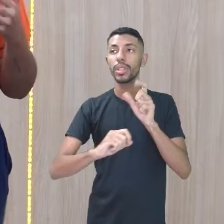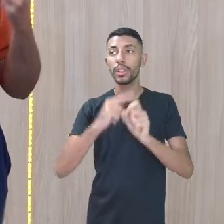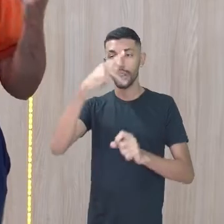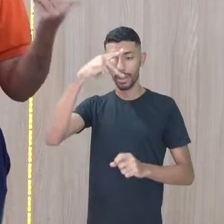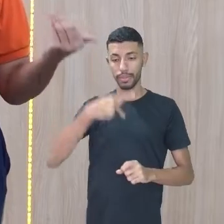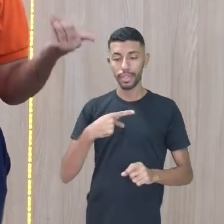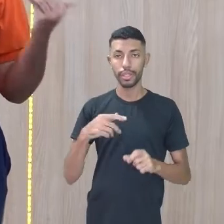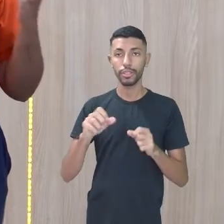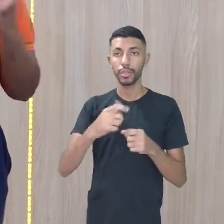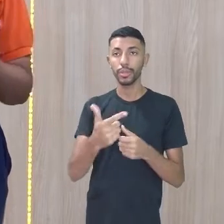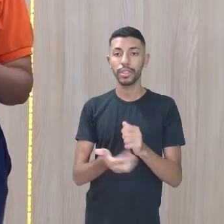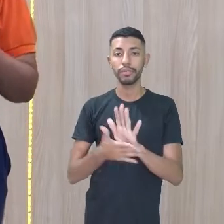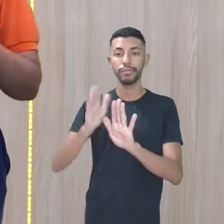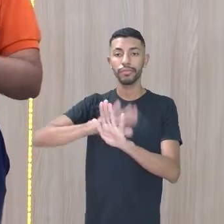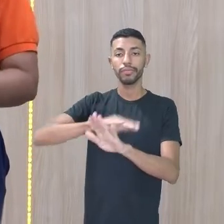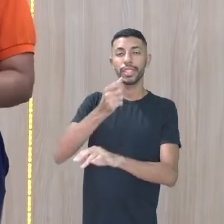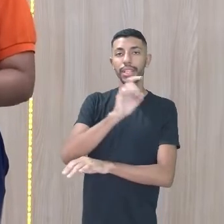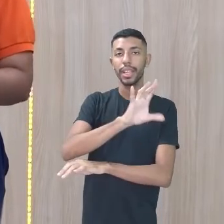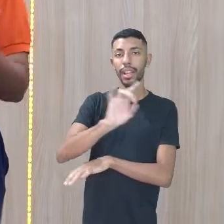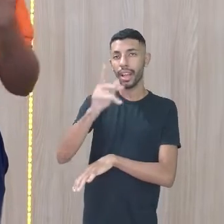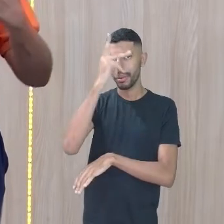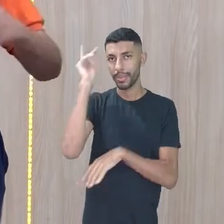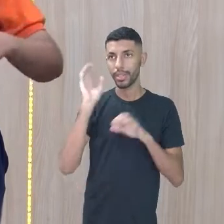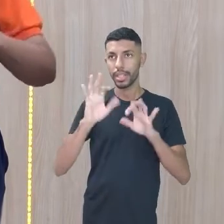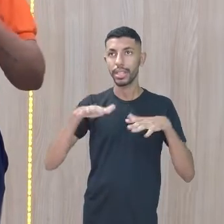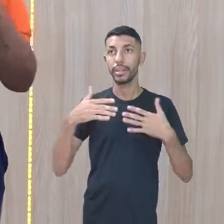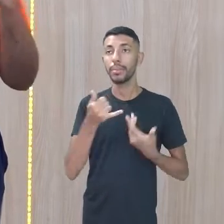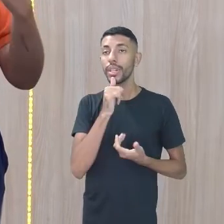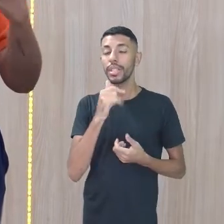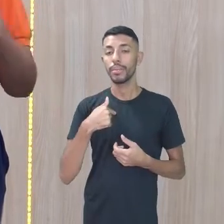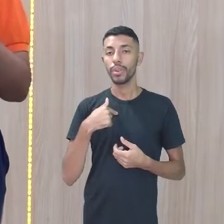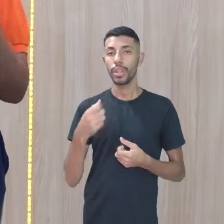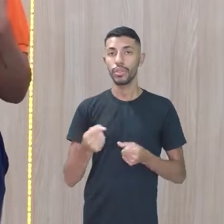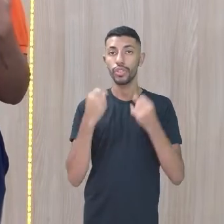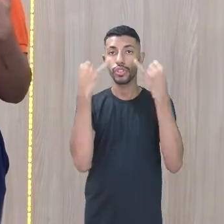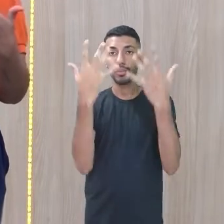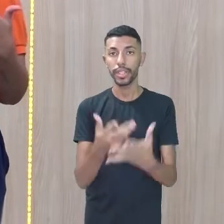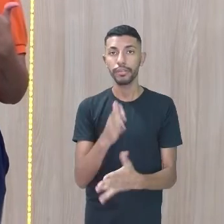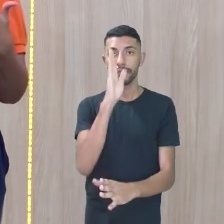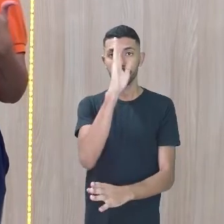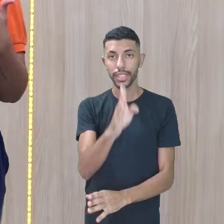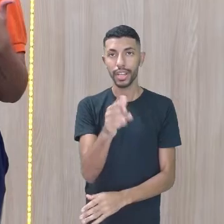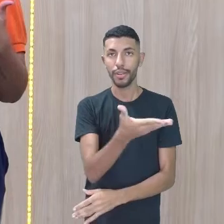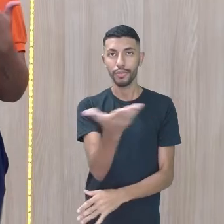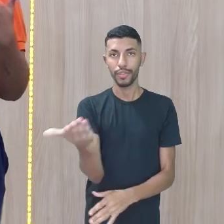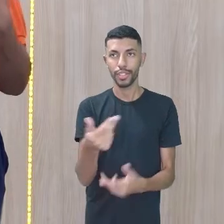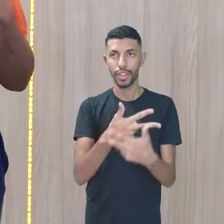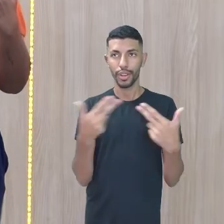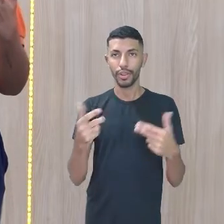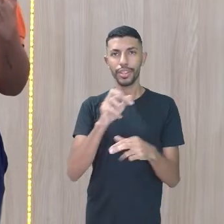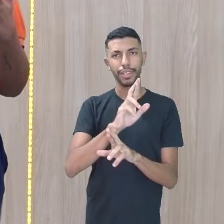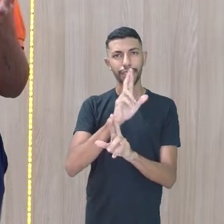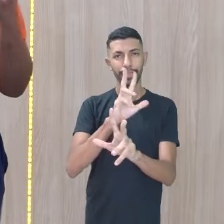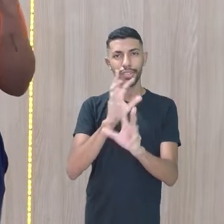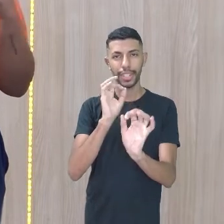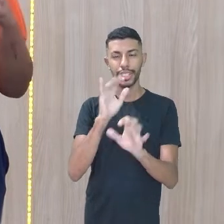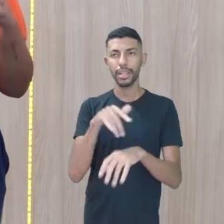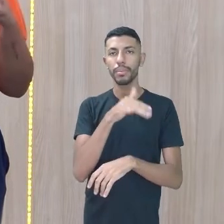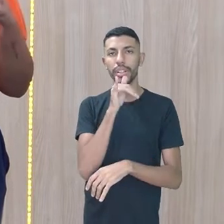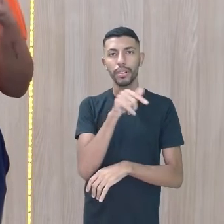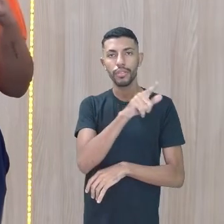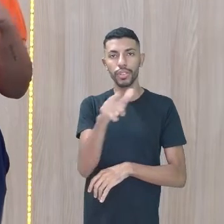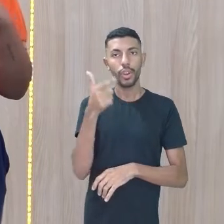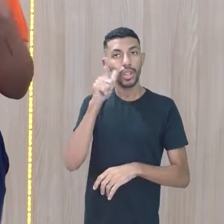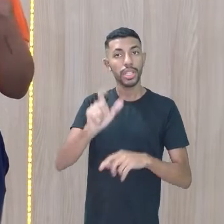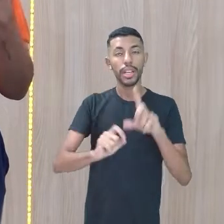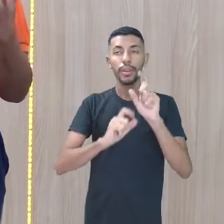a subjetividade de cada um. E quando eu explico diretamente para vocês uma coisa, é diferente, né? Vocês